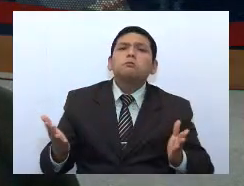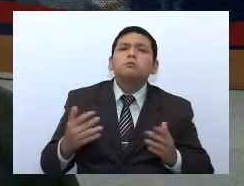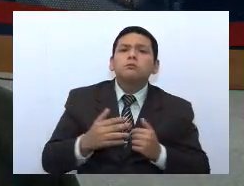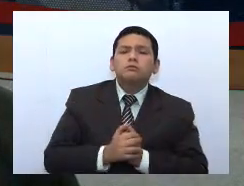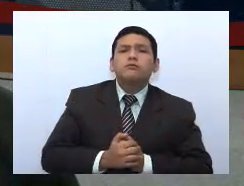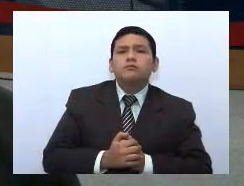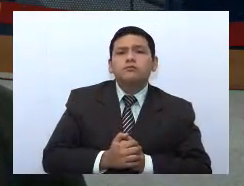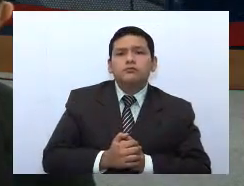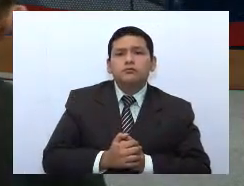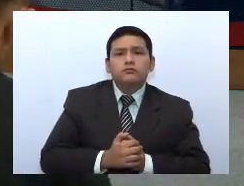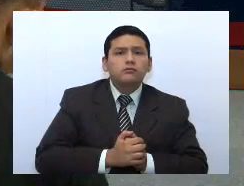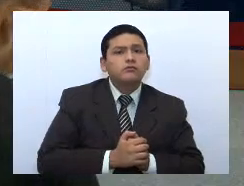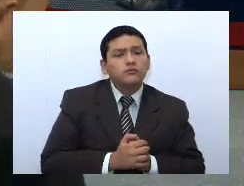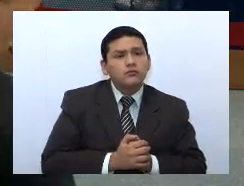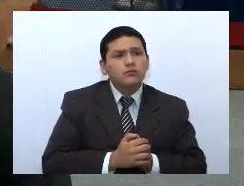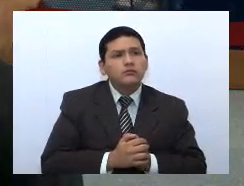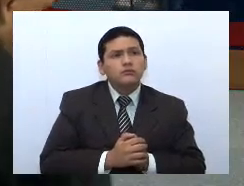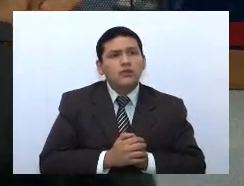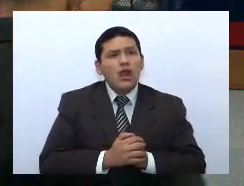Recebido até o dia